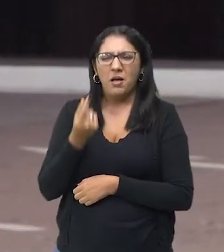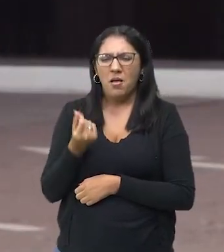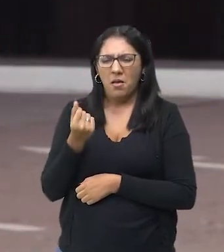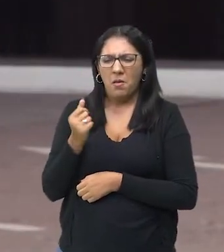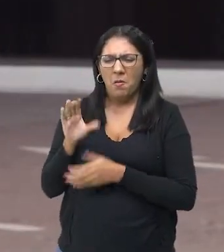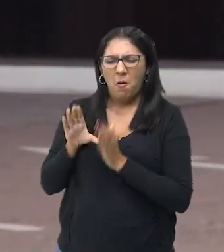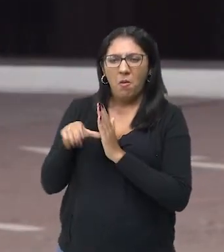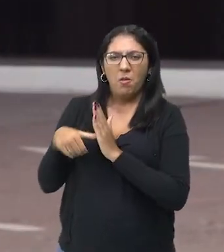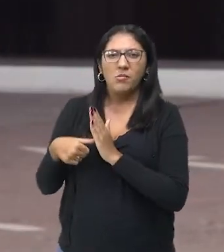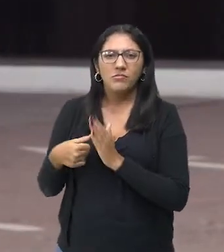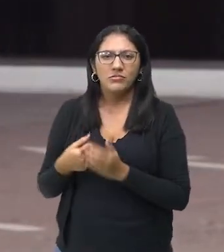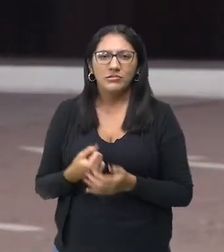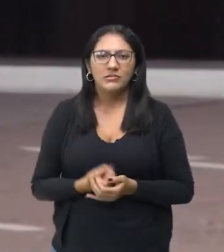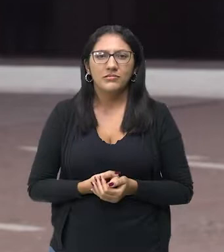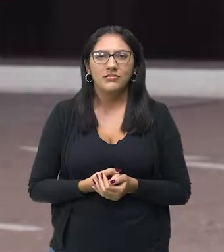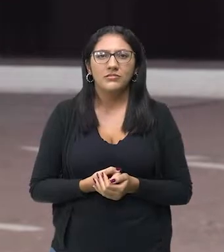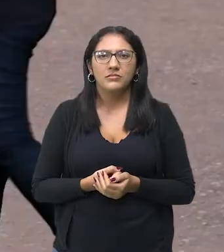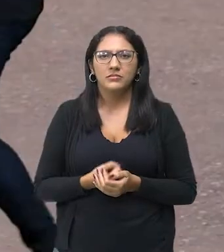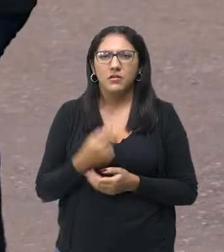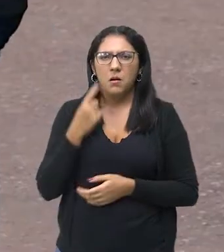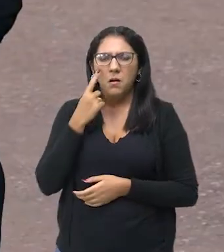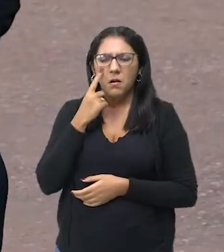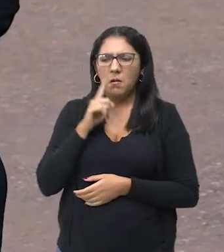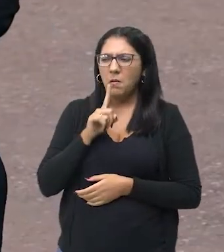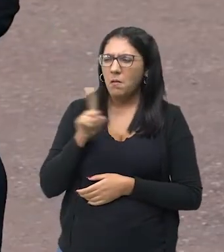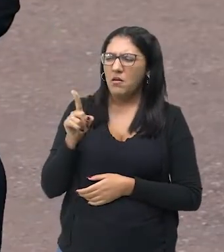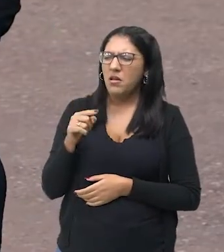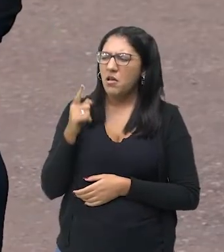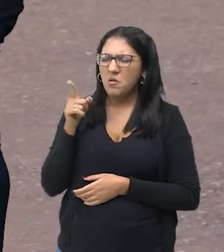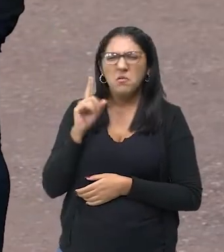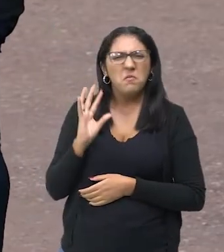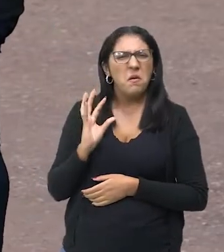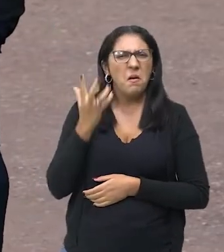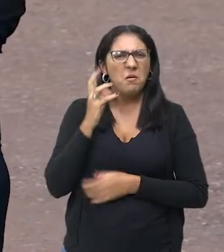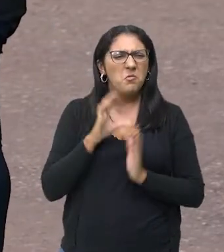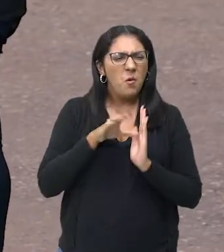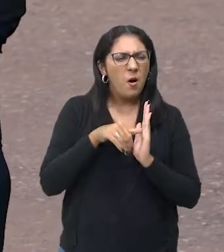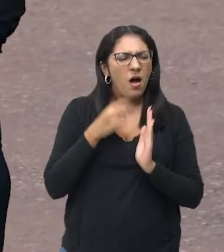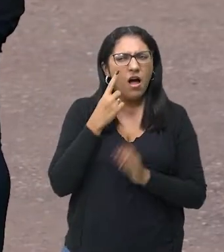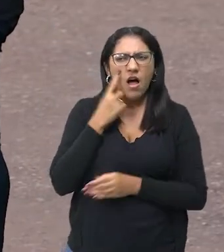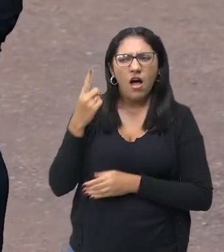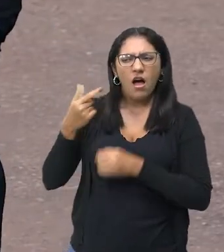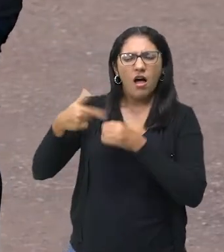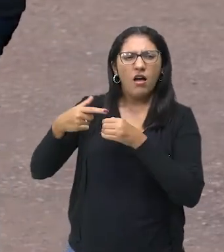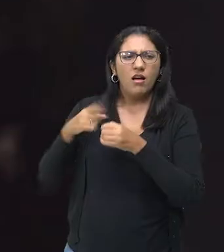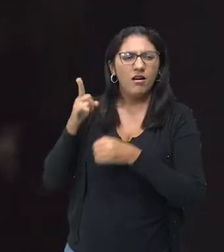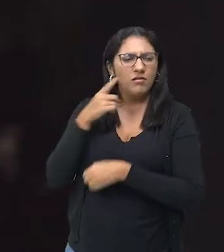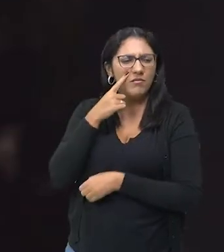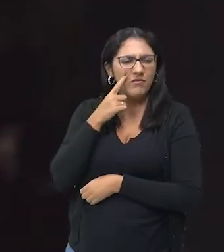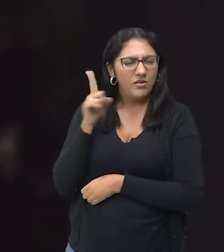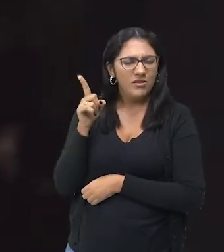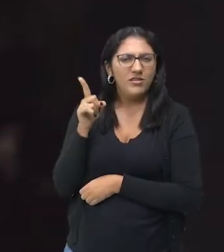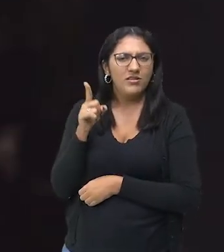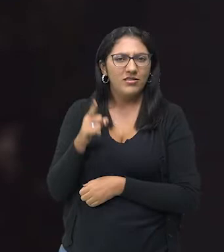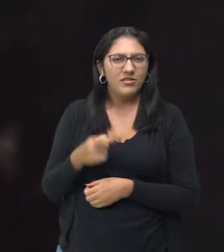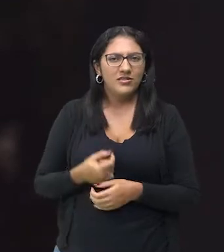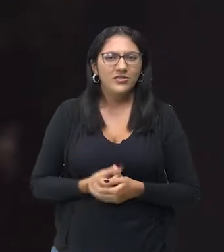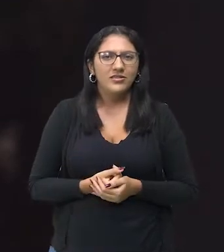Ei, mano, acabou de acontecer um assalto ali no posto de gasolina, ó. É mesmo? Que perigo. Pois é, cara.